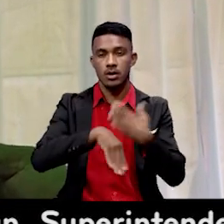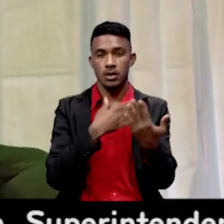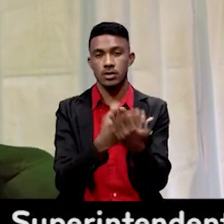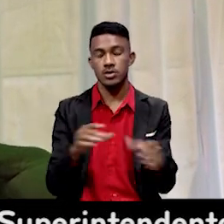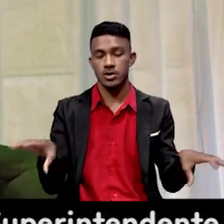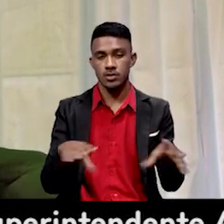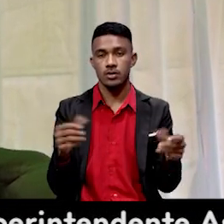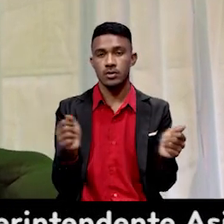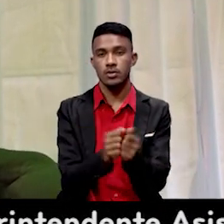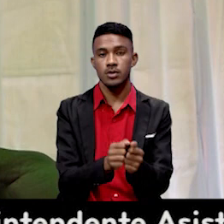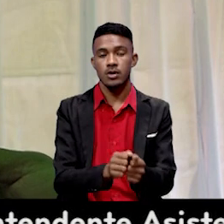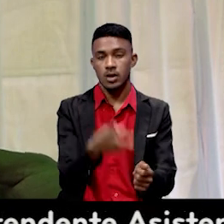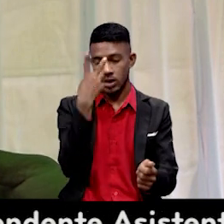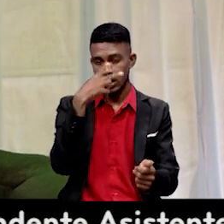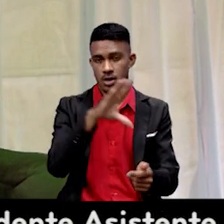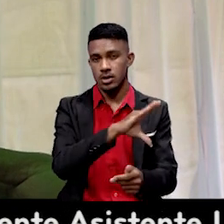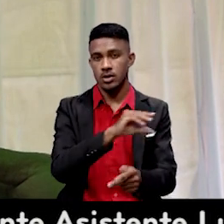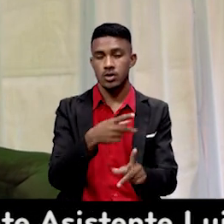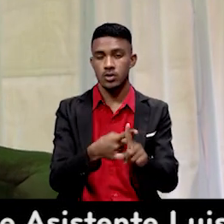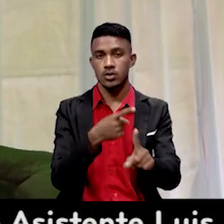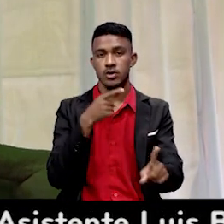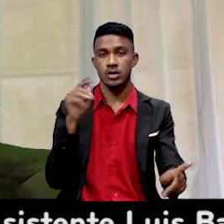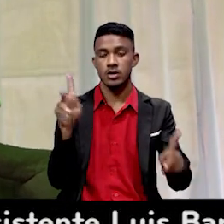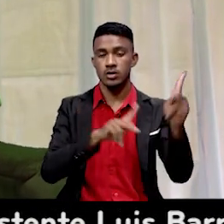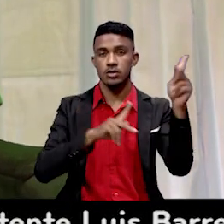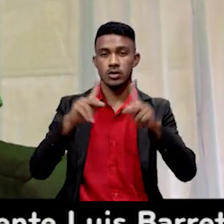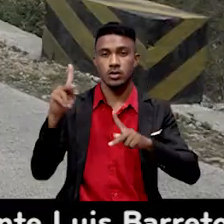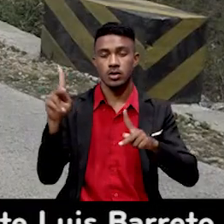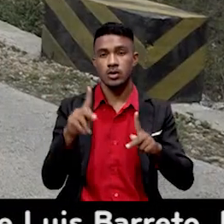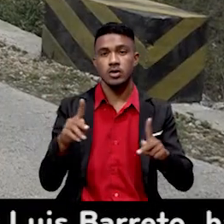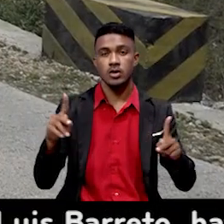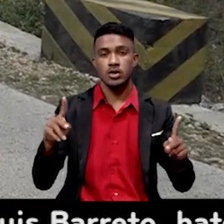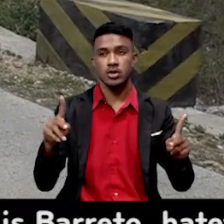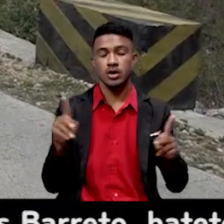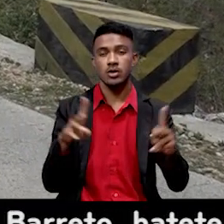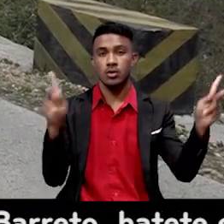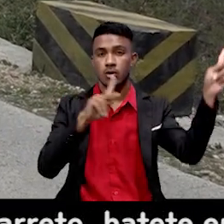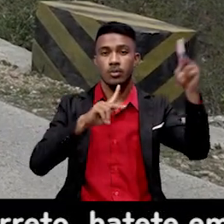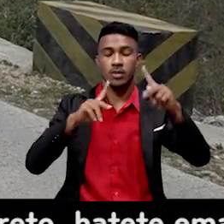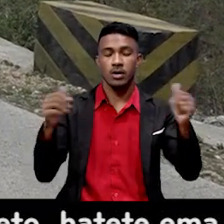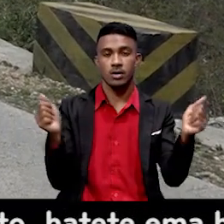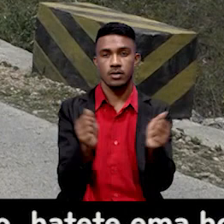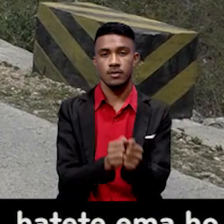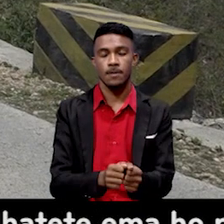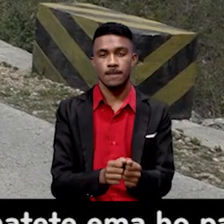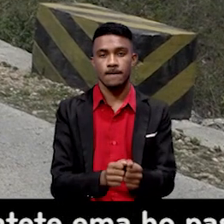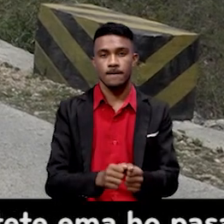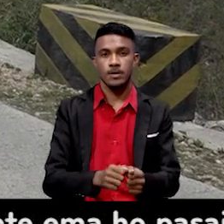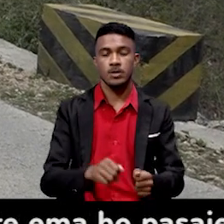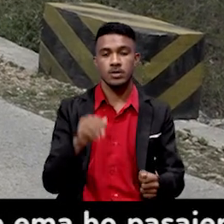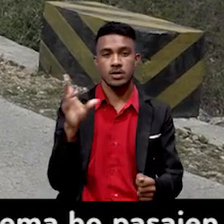nebe manase usi contractor manain sira, usi projeto ne rasik, ne quase